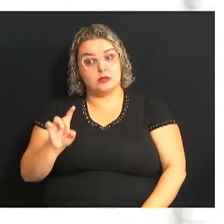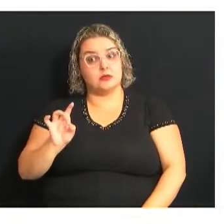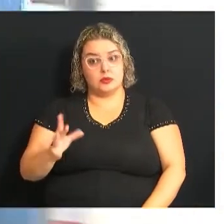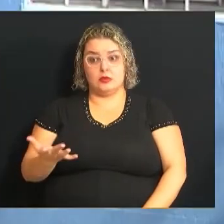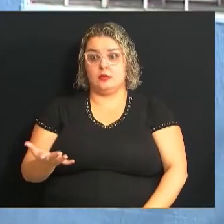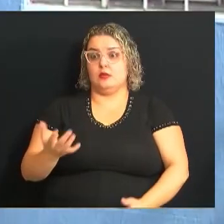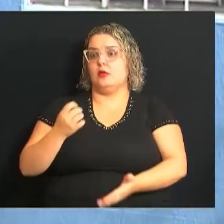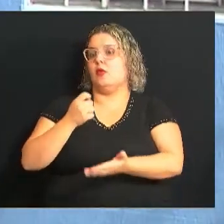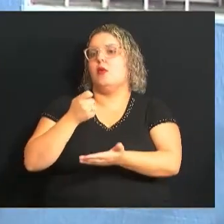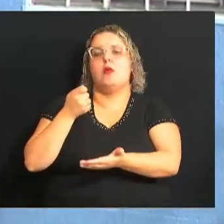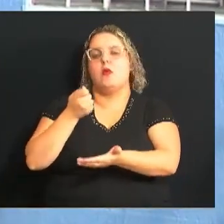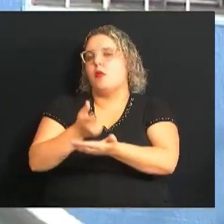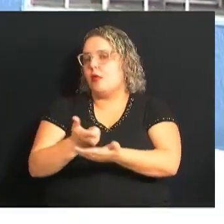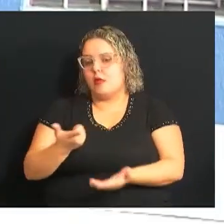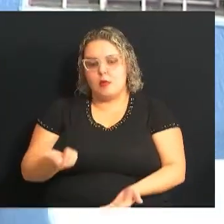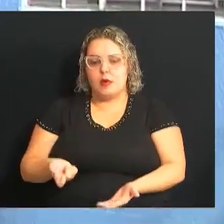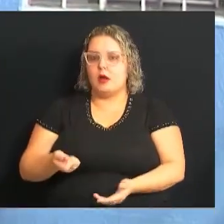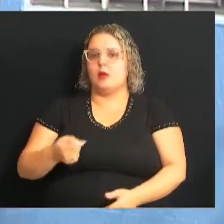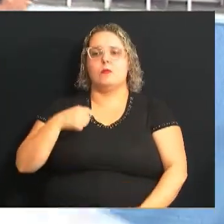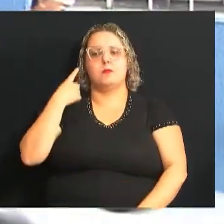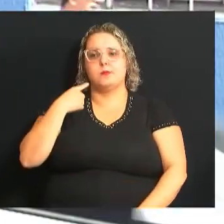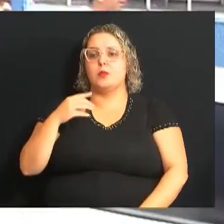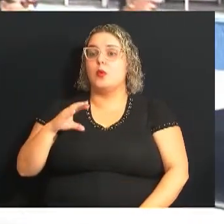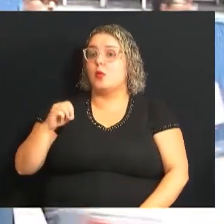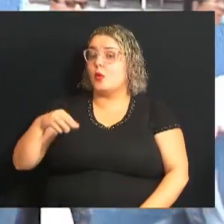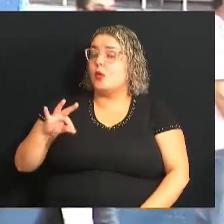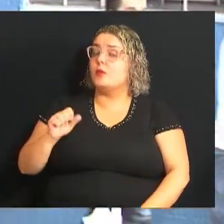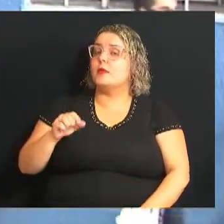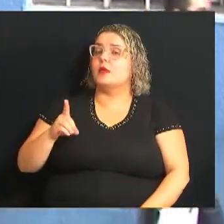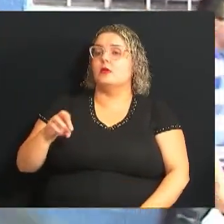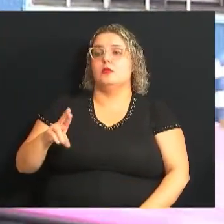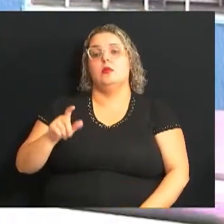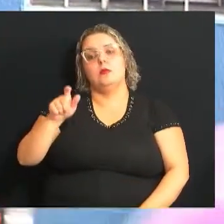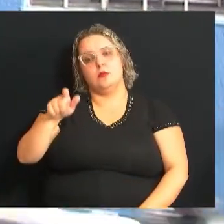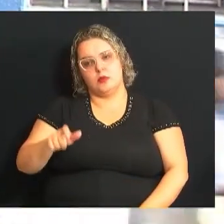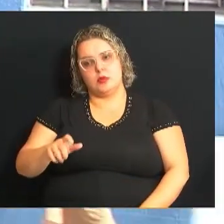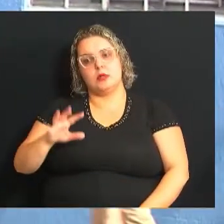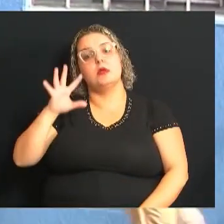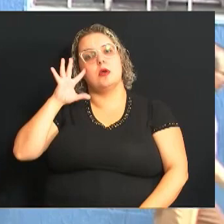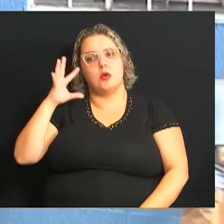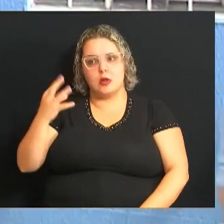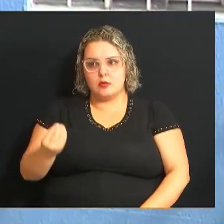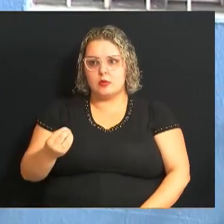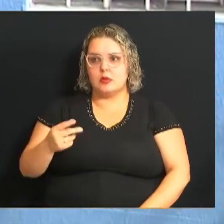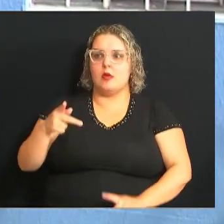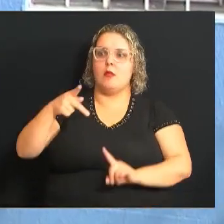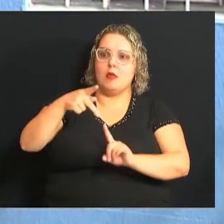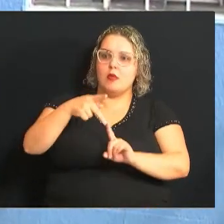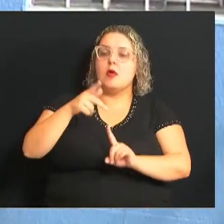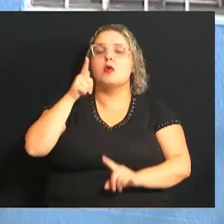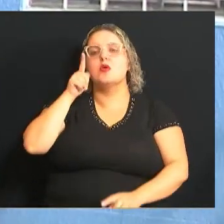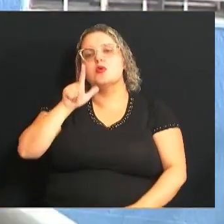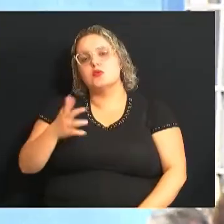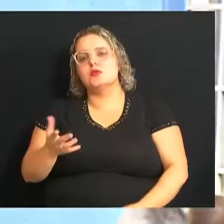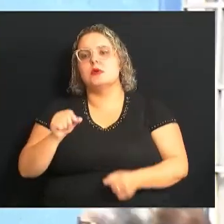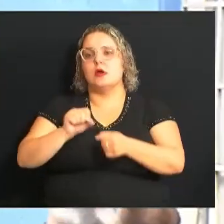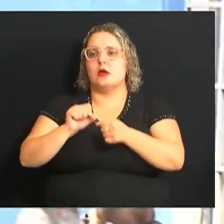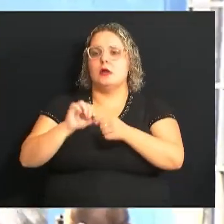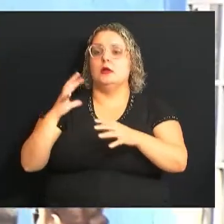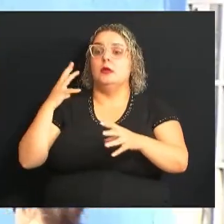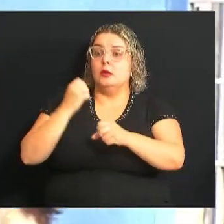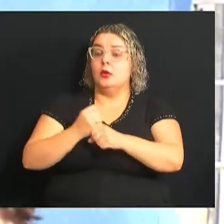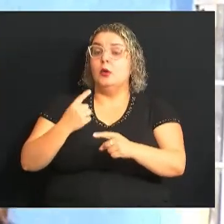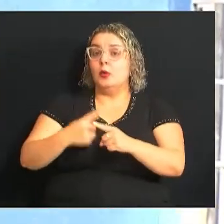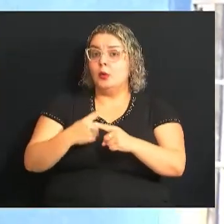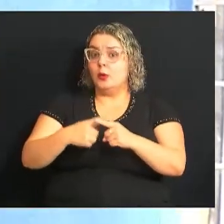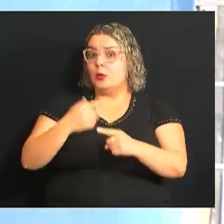um advogado ou um contador, mas sim uma pessoa que tem conhecimento da Previdência e consiga realizar esses cálculos. Porque o próprio